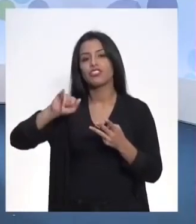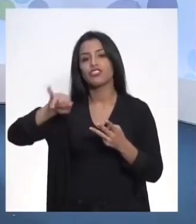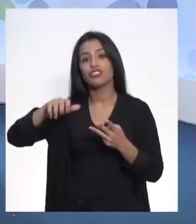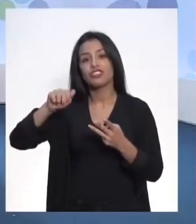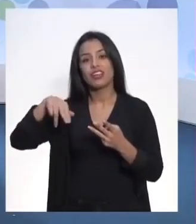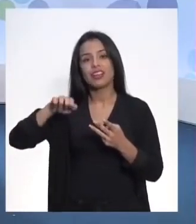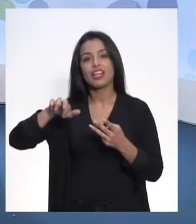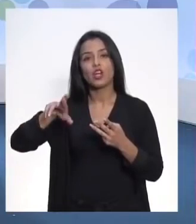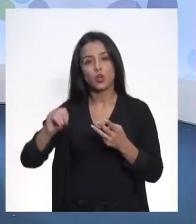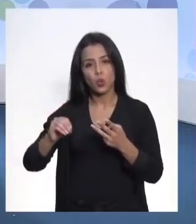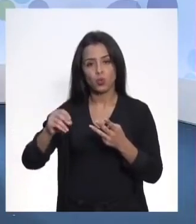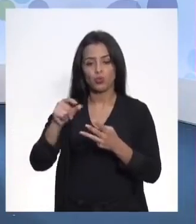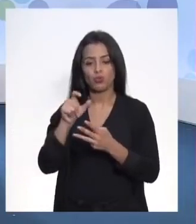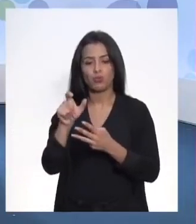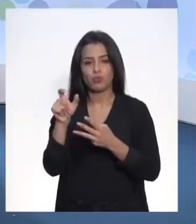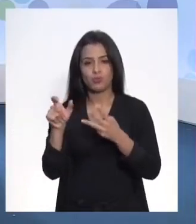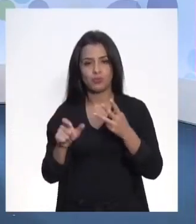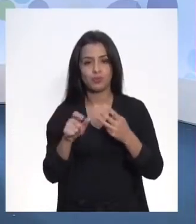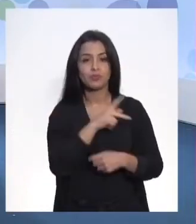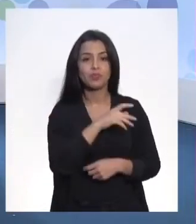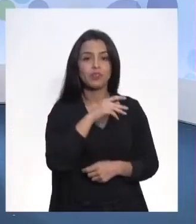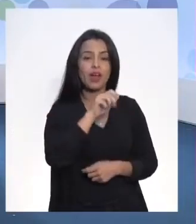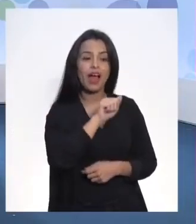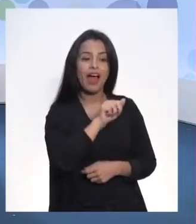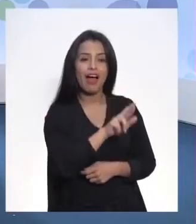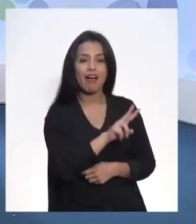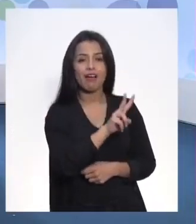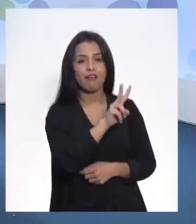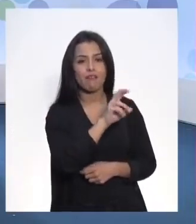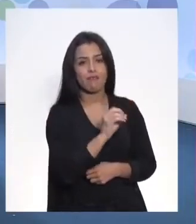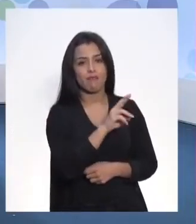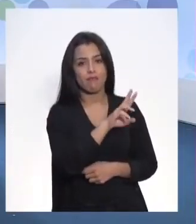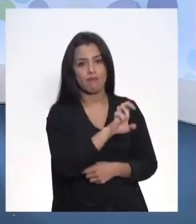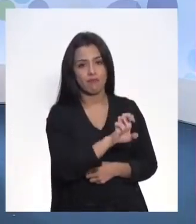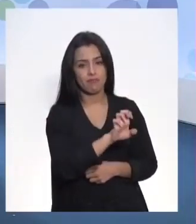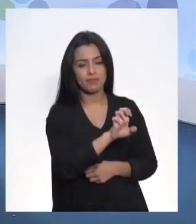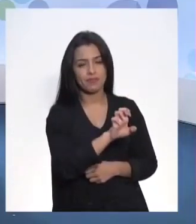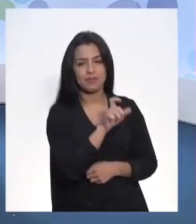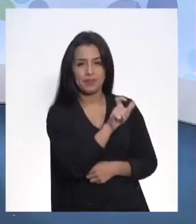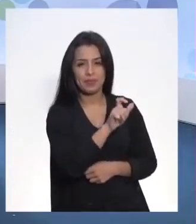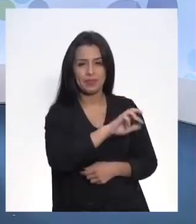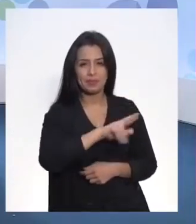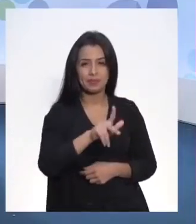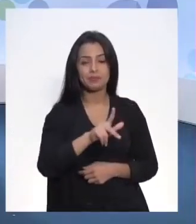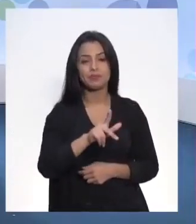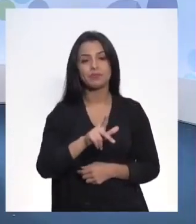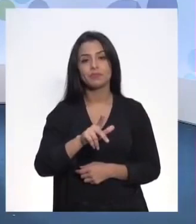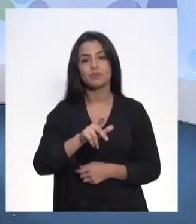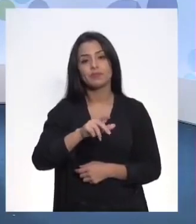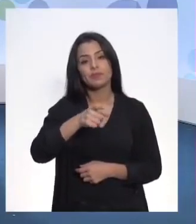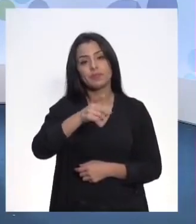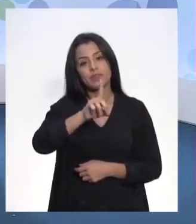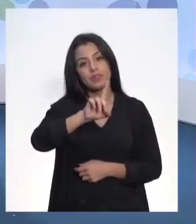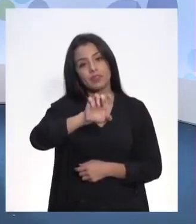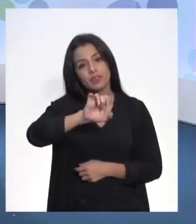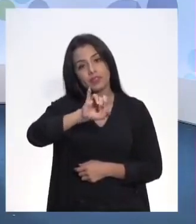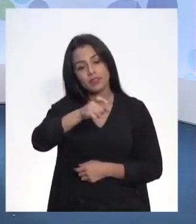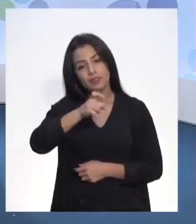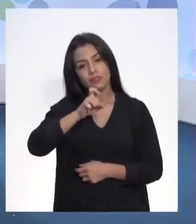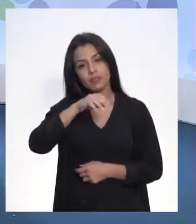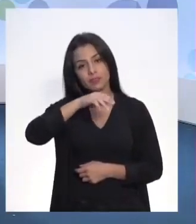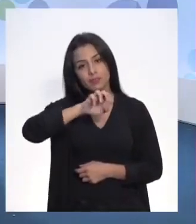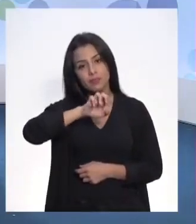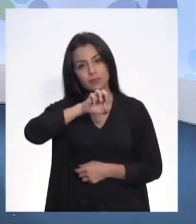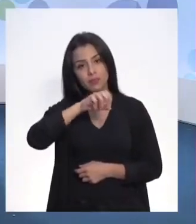né? Árvore, janeiro, o aluno Guilherme. Deixei mió,